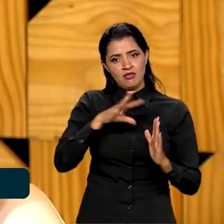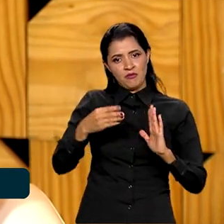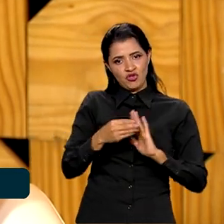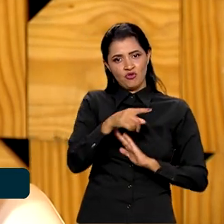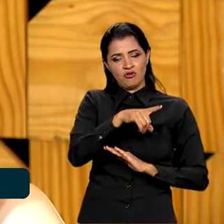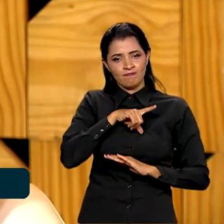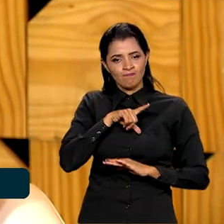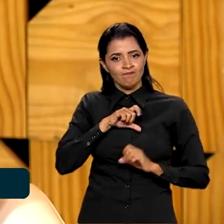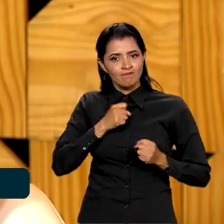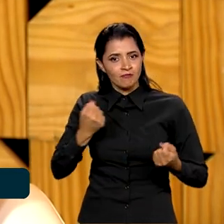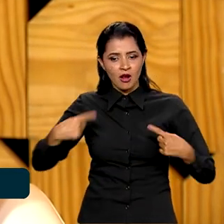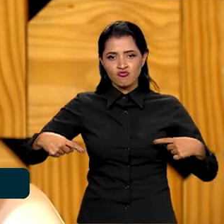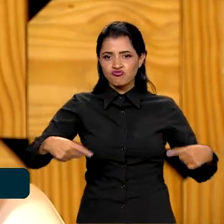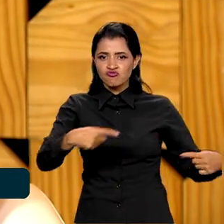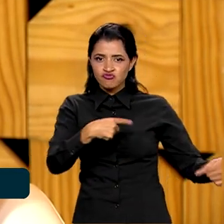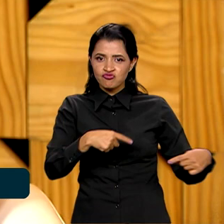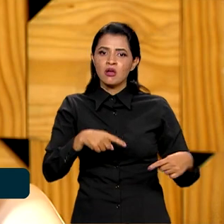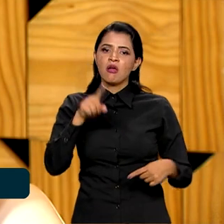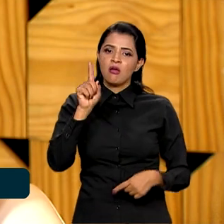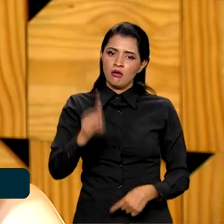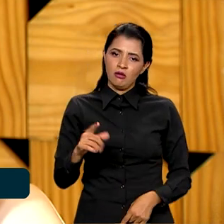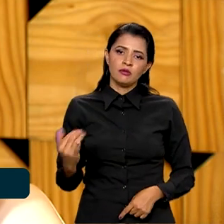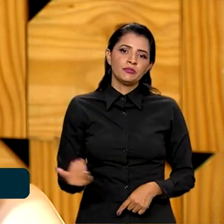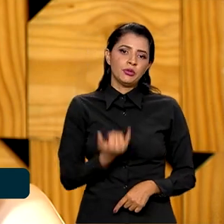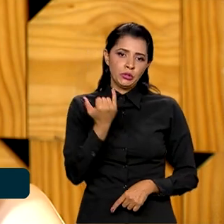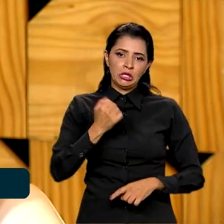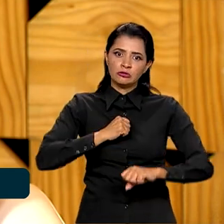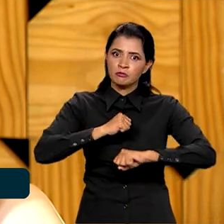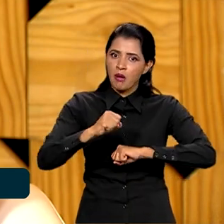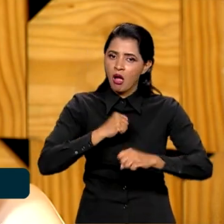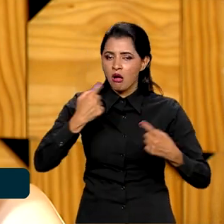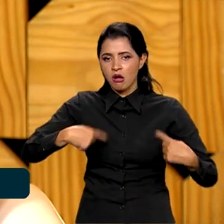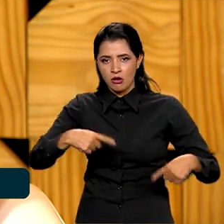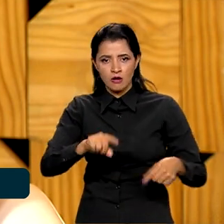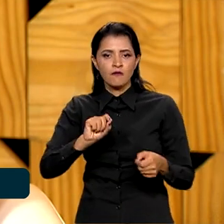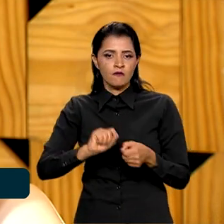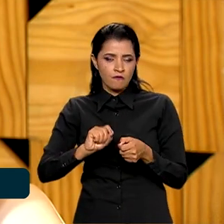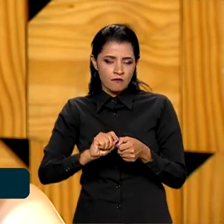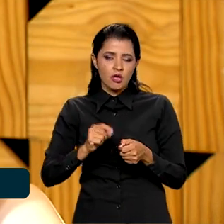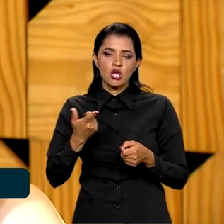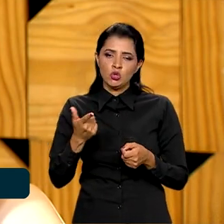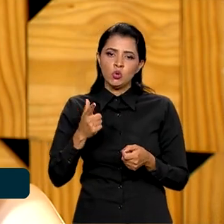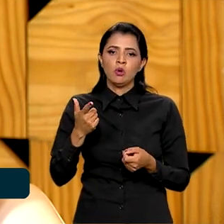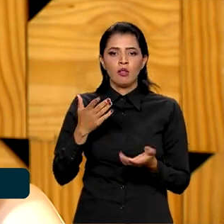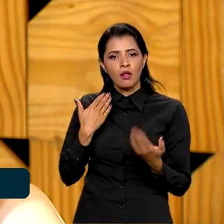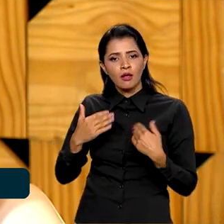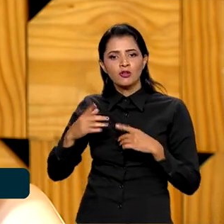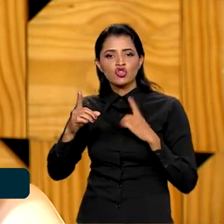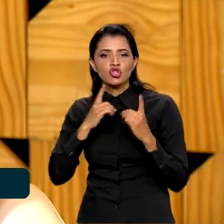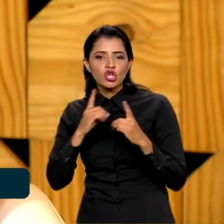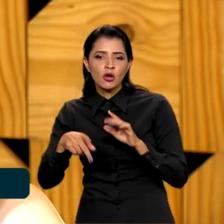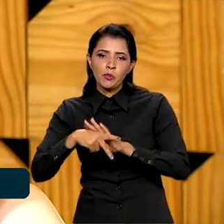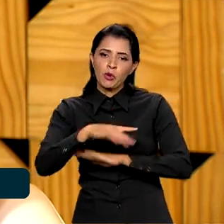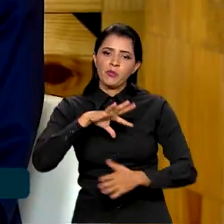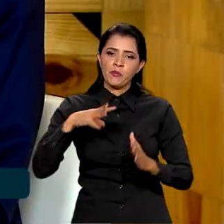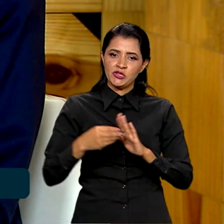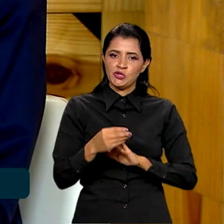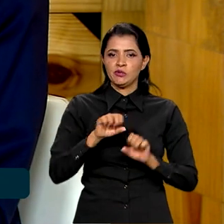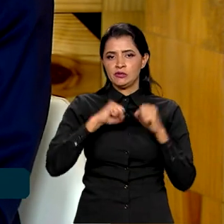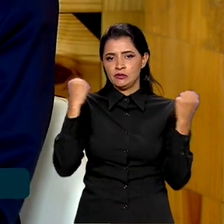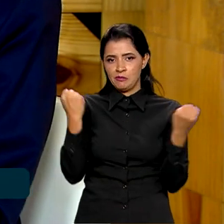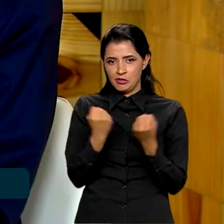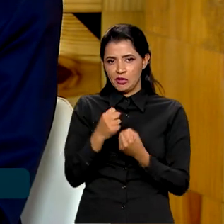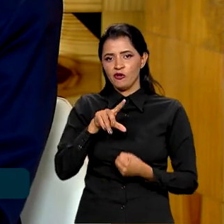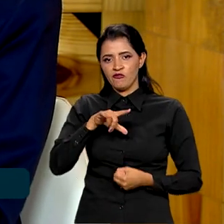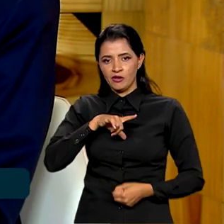esse debate é dos mais relevantes que certamente será feito dentro dos diálogos amazônicos. Com certeza.